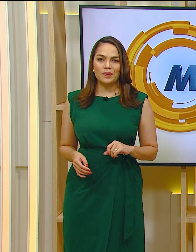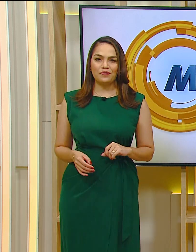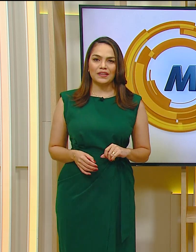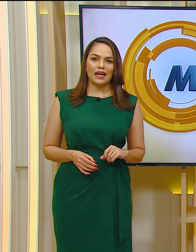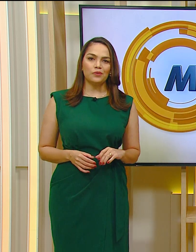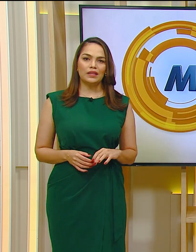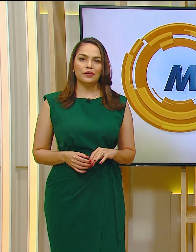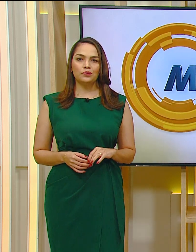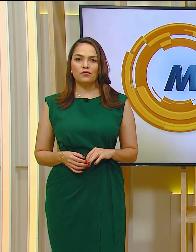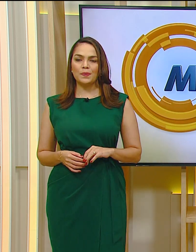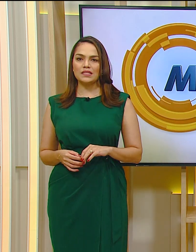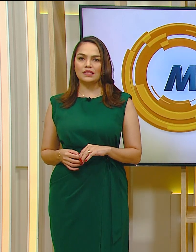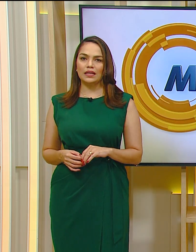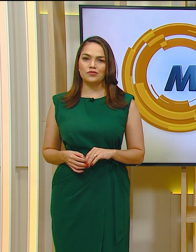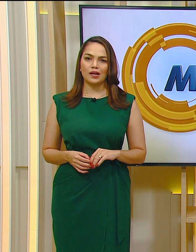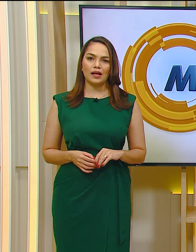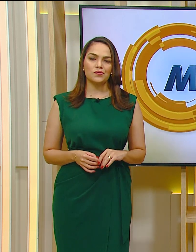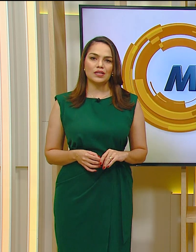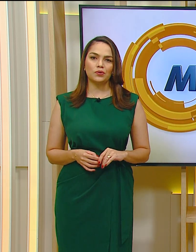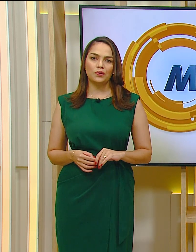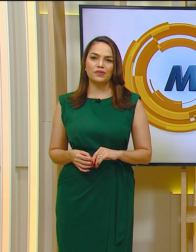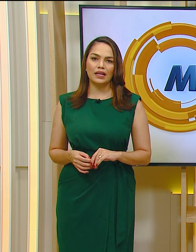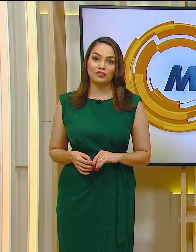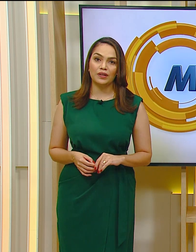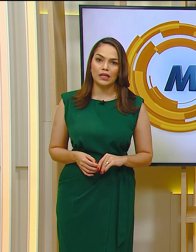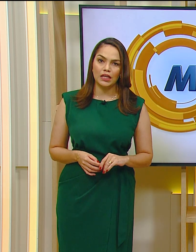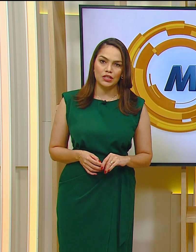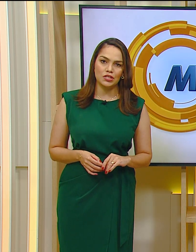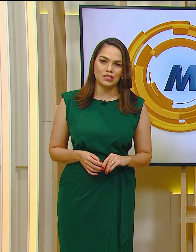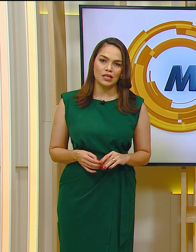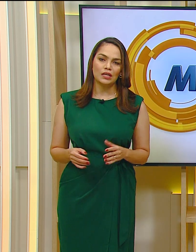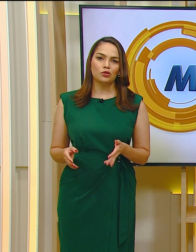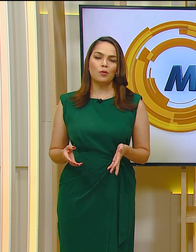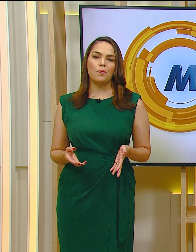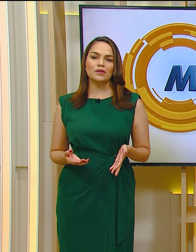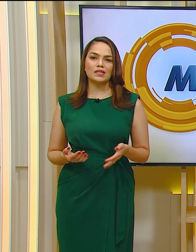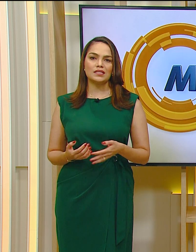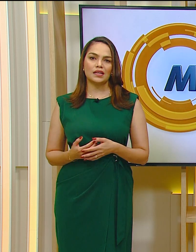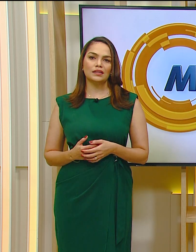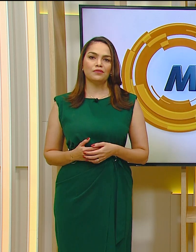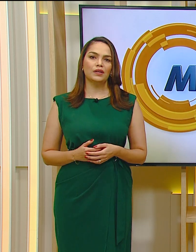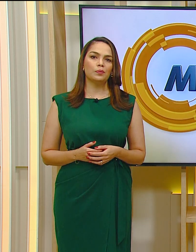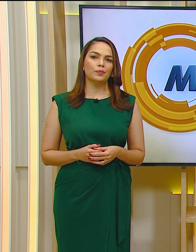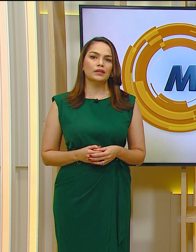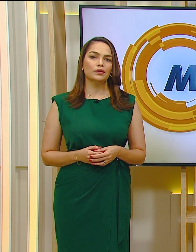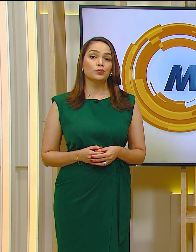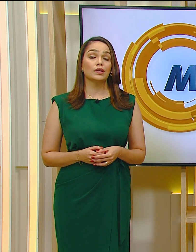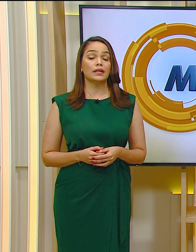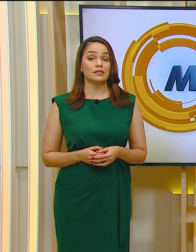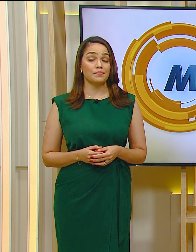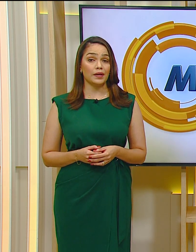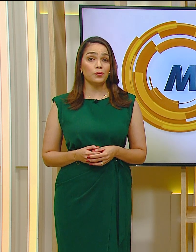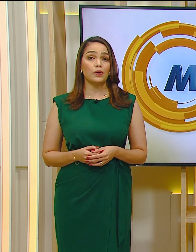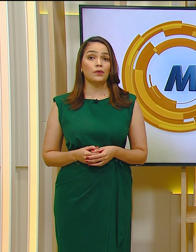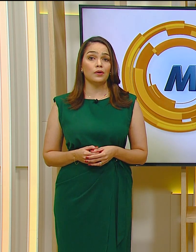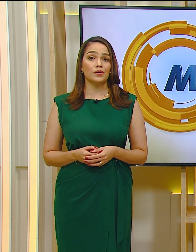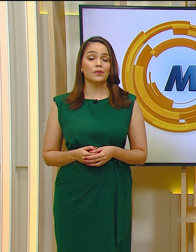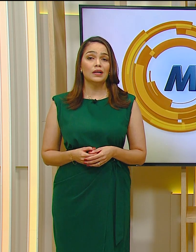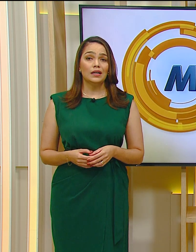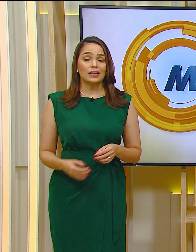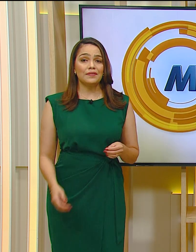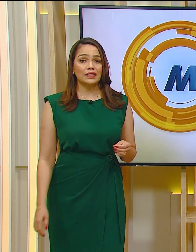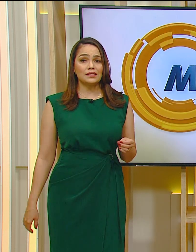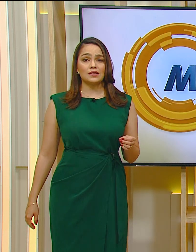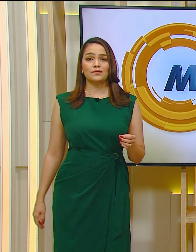E a Caixa Econômica Federal tem um novo presidente, Carlos Antônio Vieira Fernandes. Tomou posse nessa quinta-feira prometendo crescimento